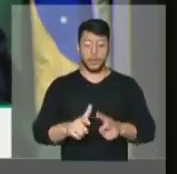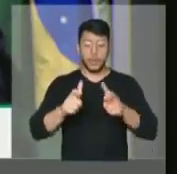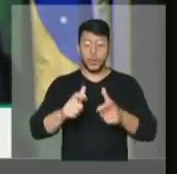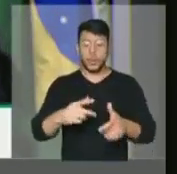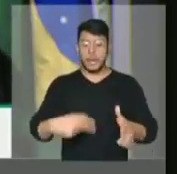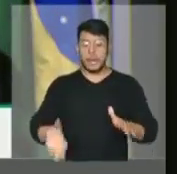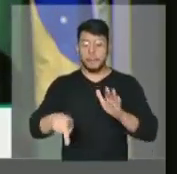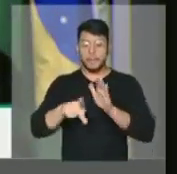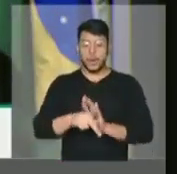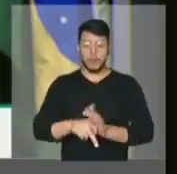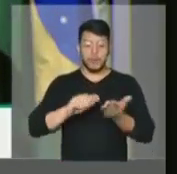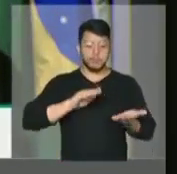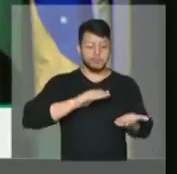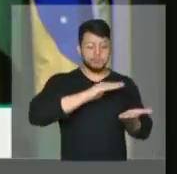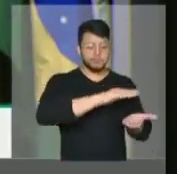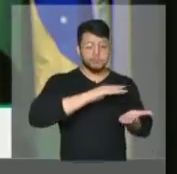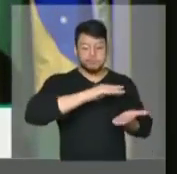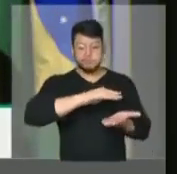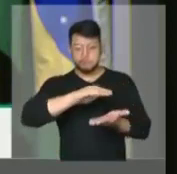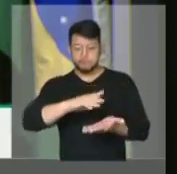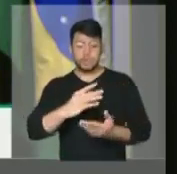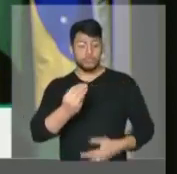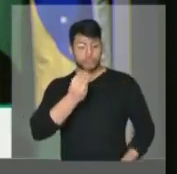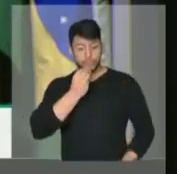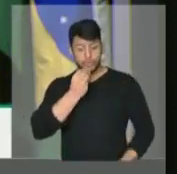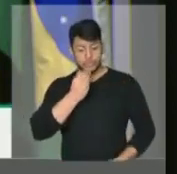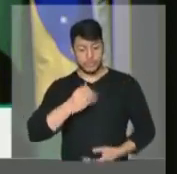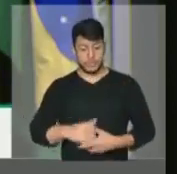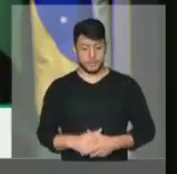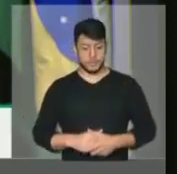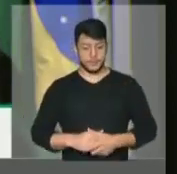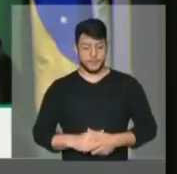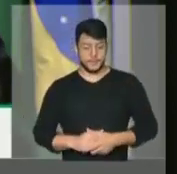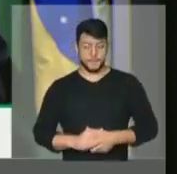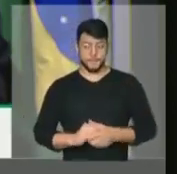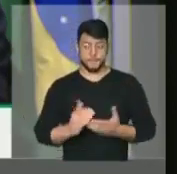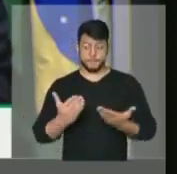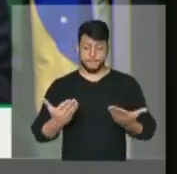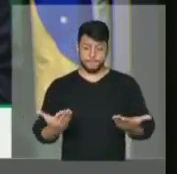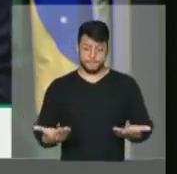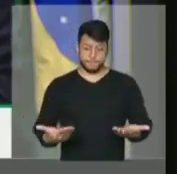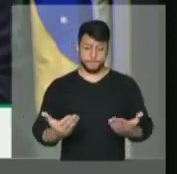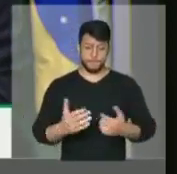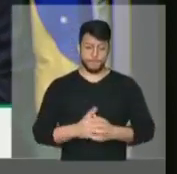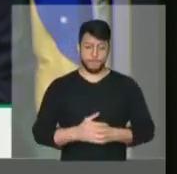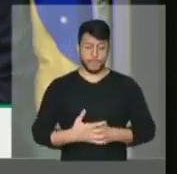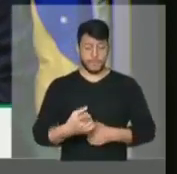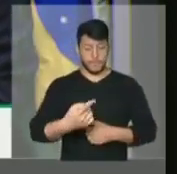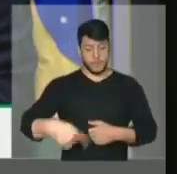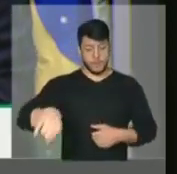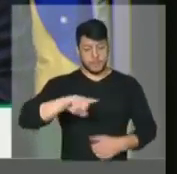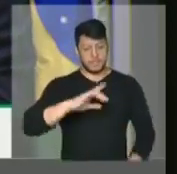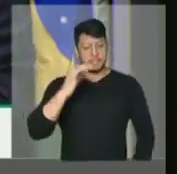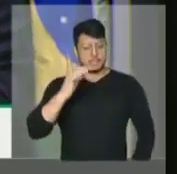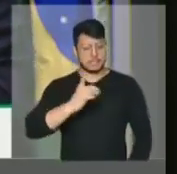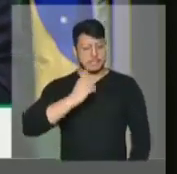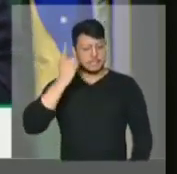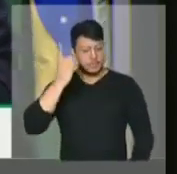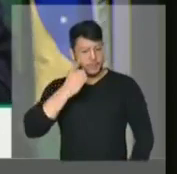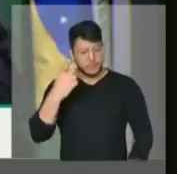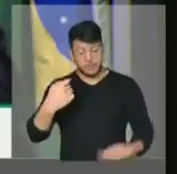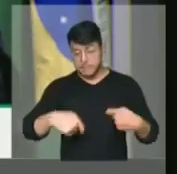container, e o arrendamento de um pátio de veículos. Ações, senhores deputados, que